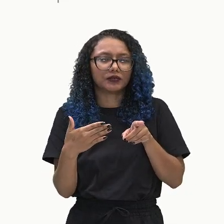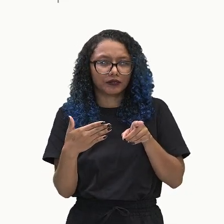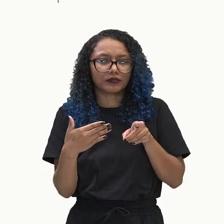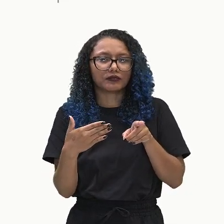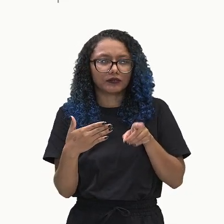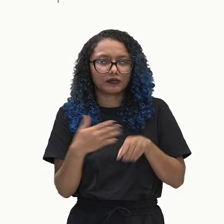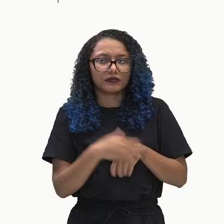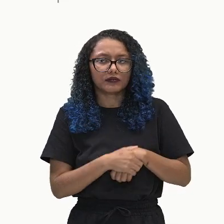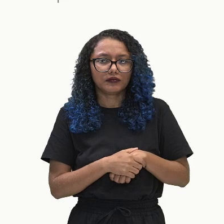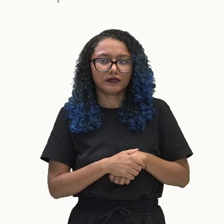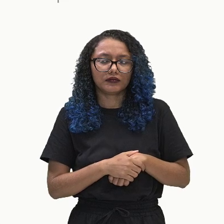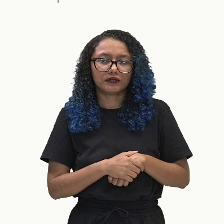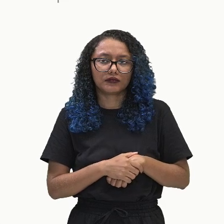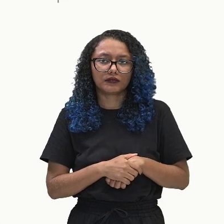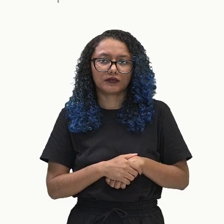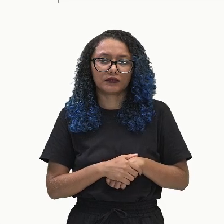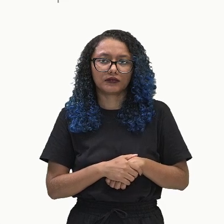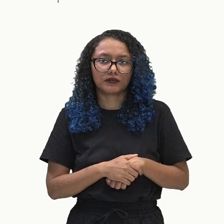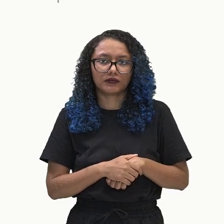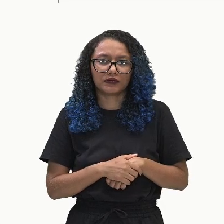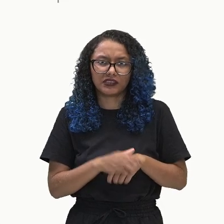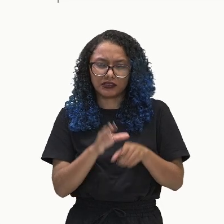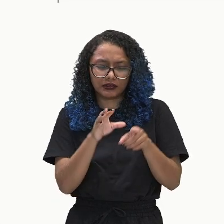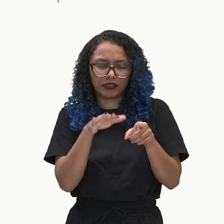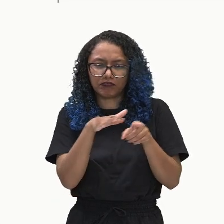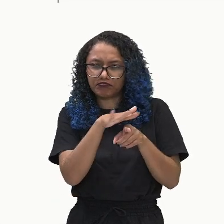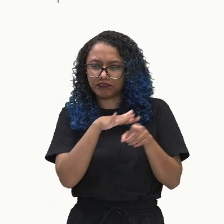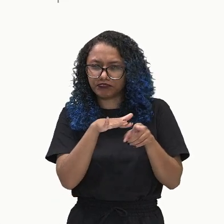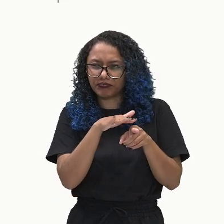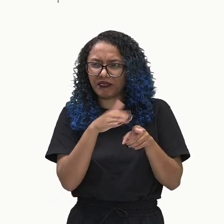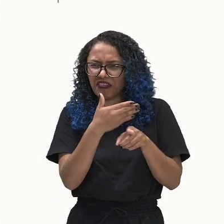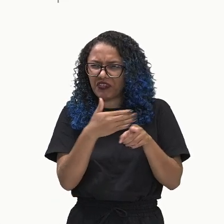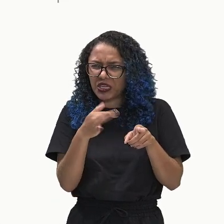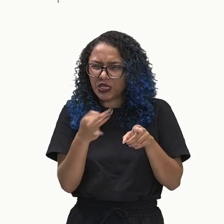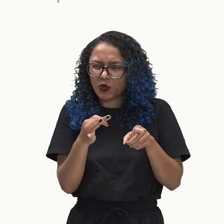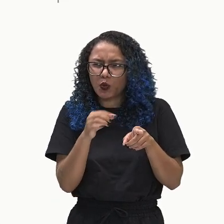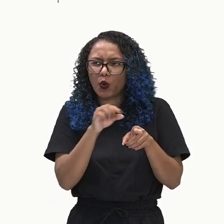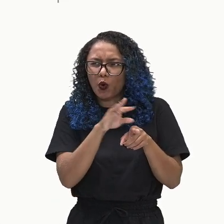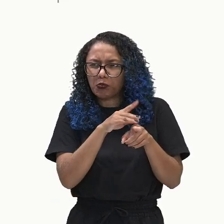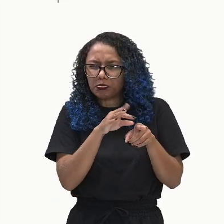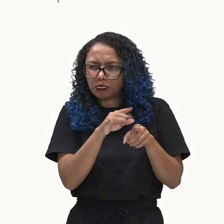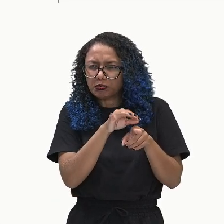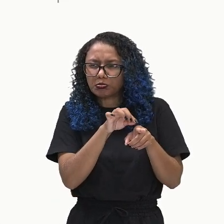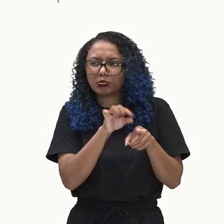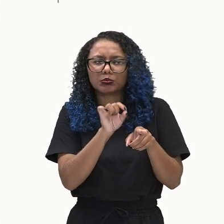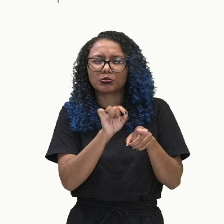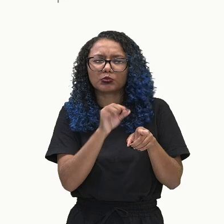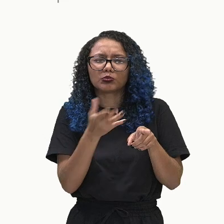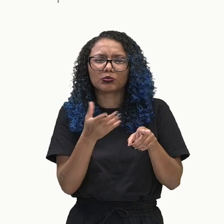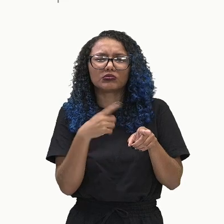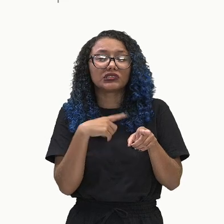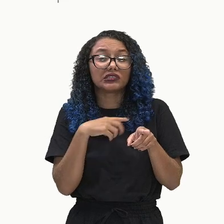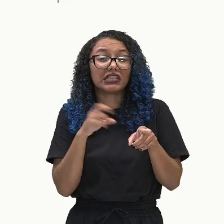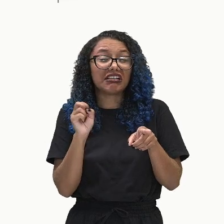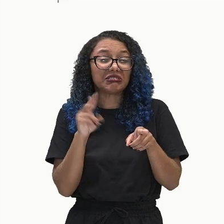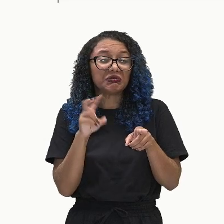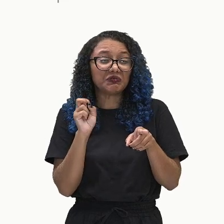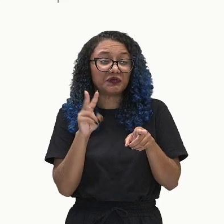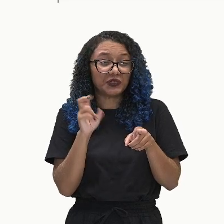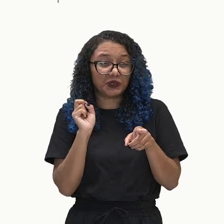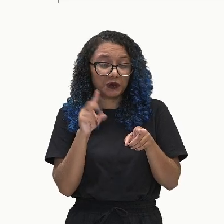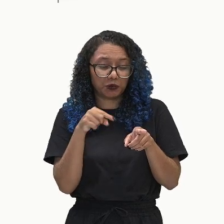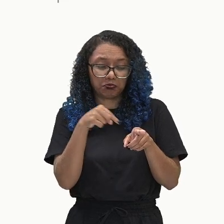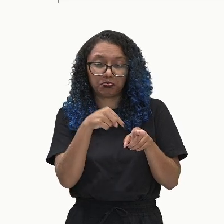mucosa ali presente no pênis, ele vai ter a presença de um vírus ali, tá? Que